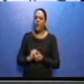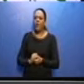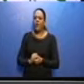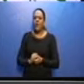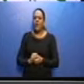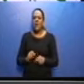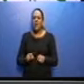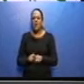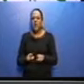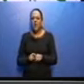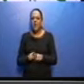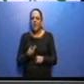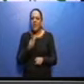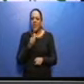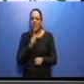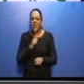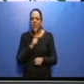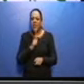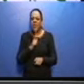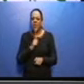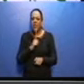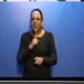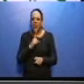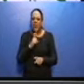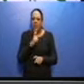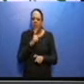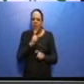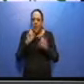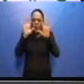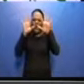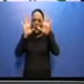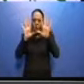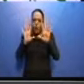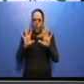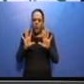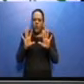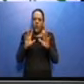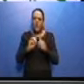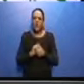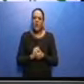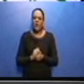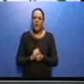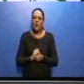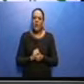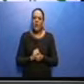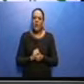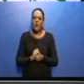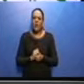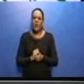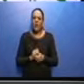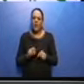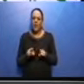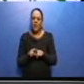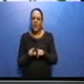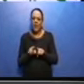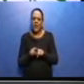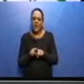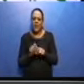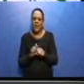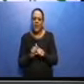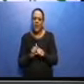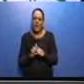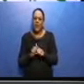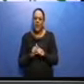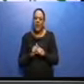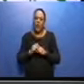neves eternas. Nos picos dessas montanhas, há a presença aí de neves em todos os períodos do